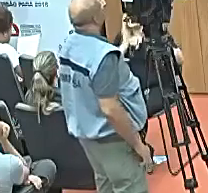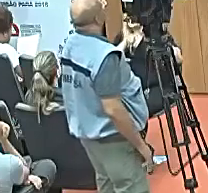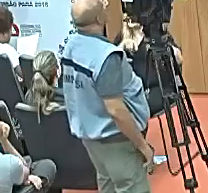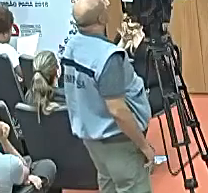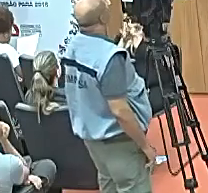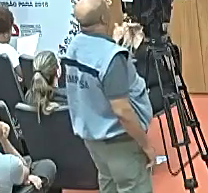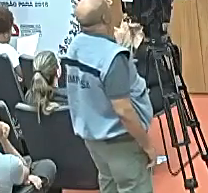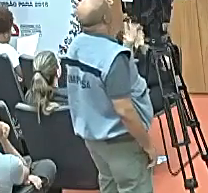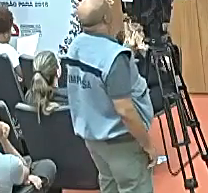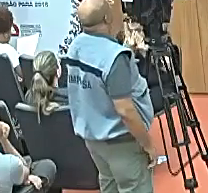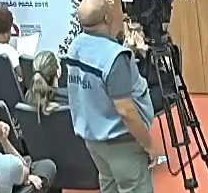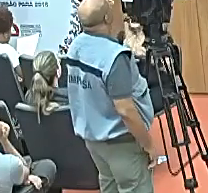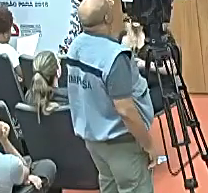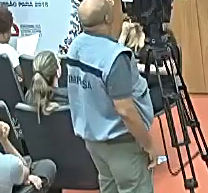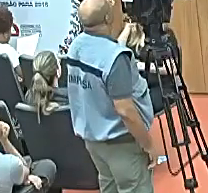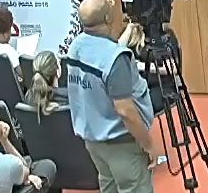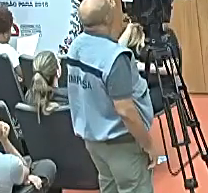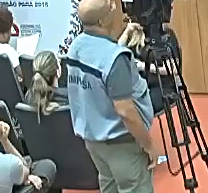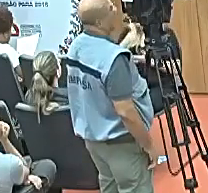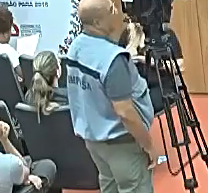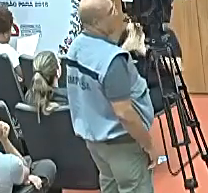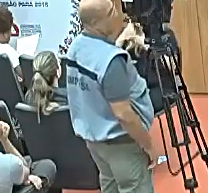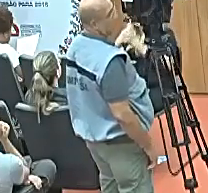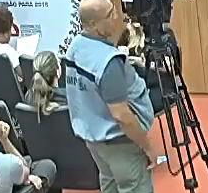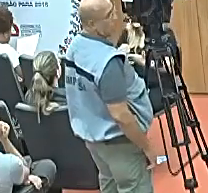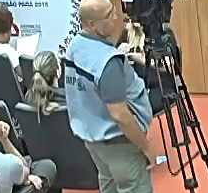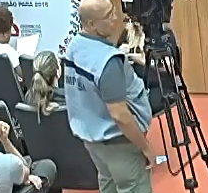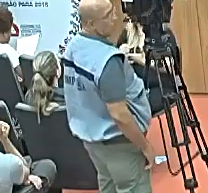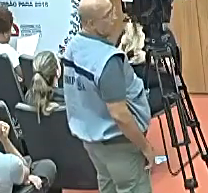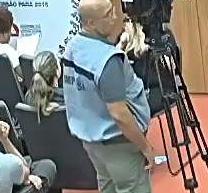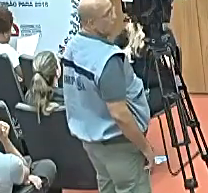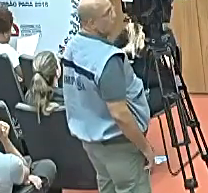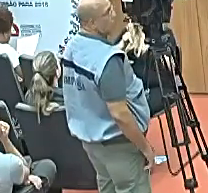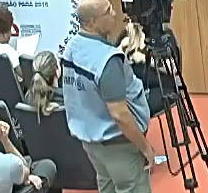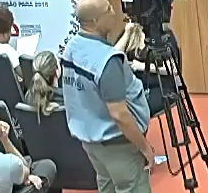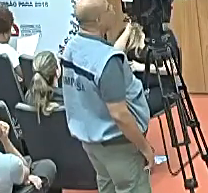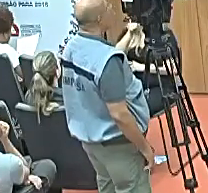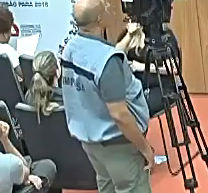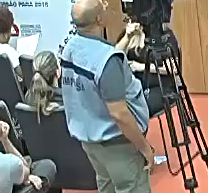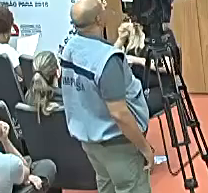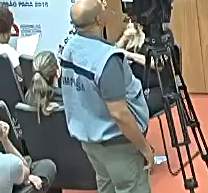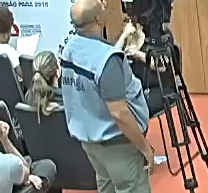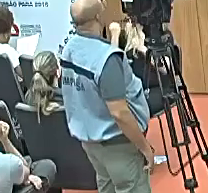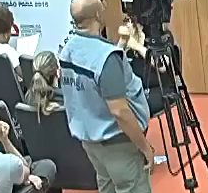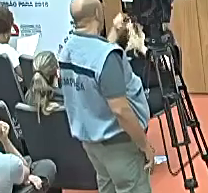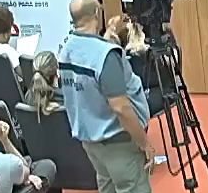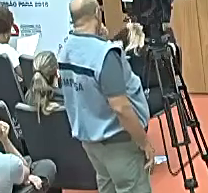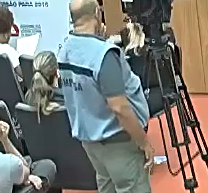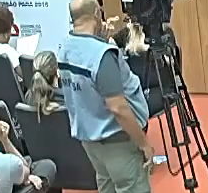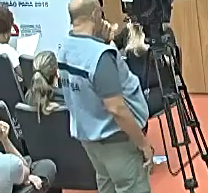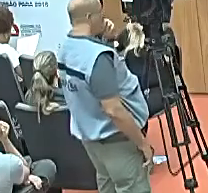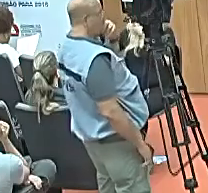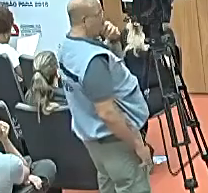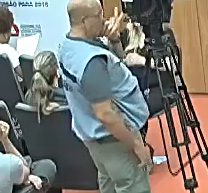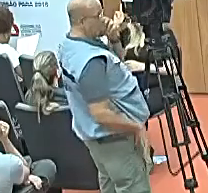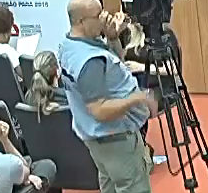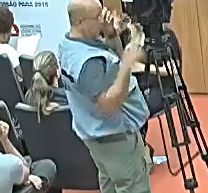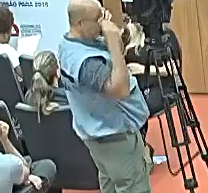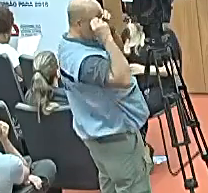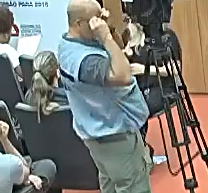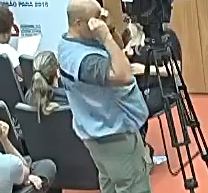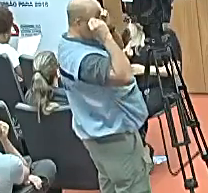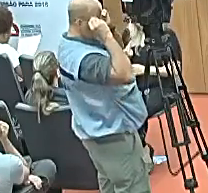avançar para melhorar e para ajudar que nós tenhamos uma sociedade mais justa mais humana mais fraterna e mais